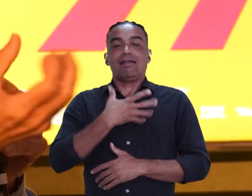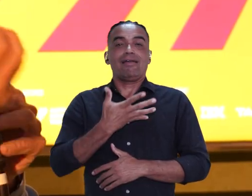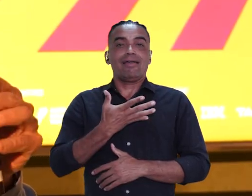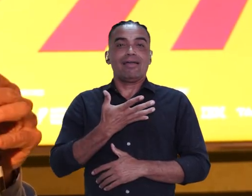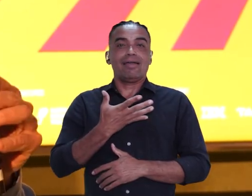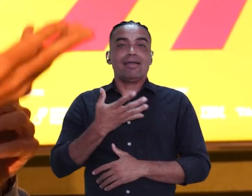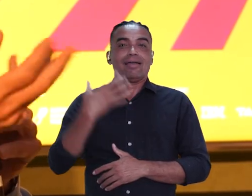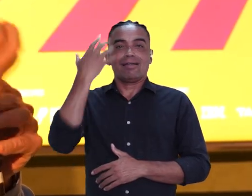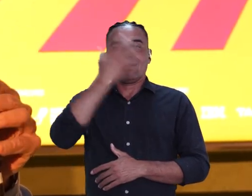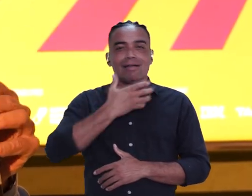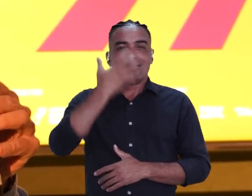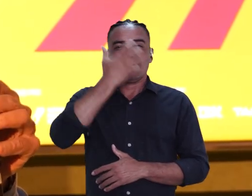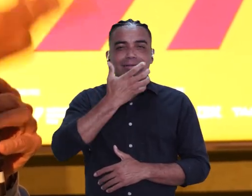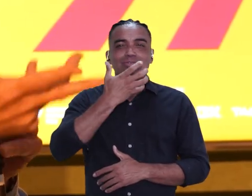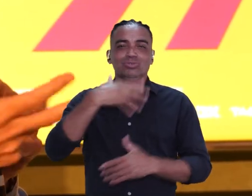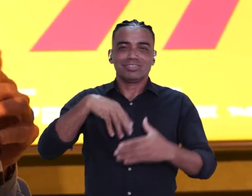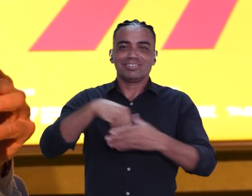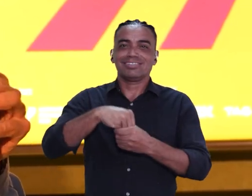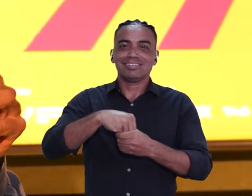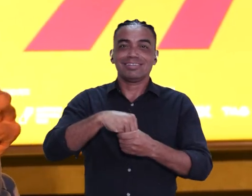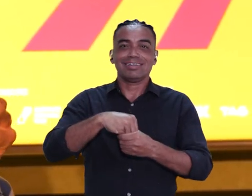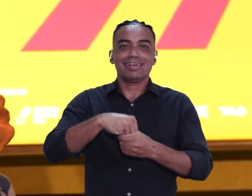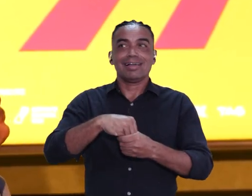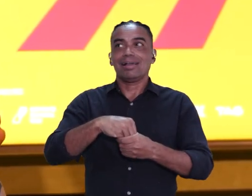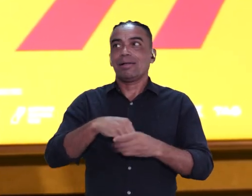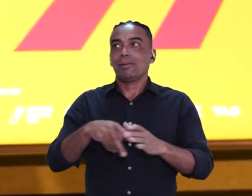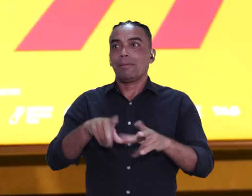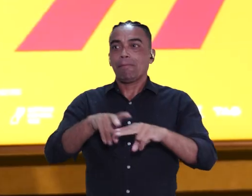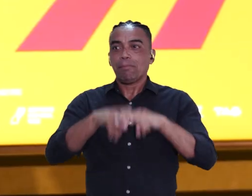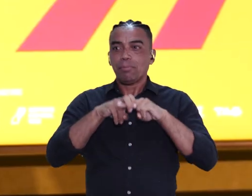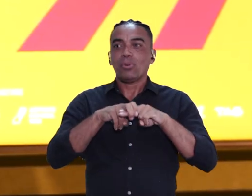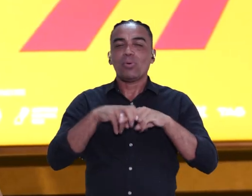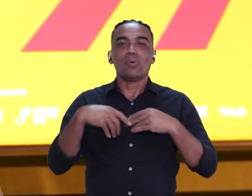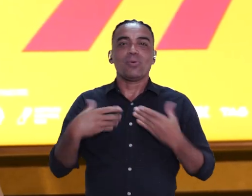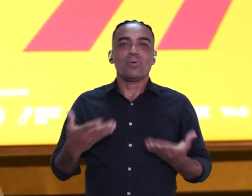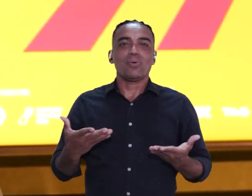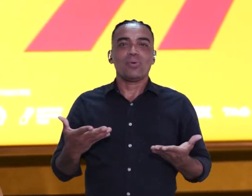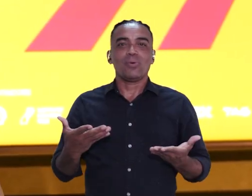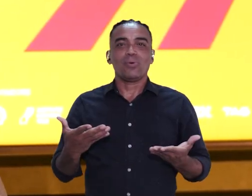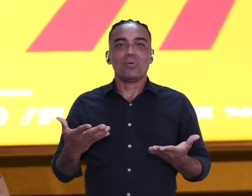chamado pelo canto, pela canção, por esta